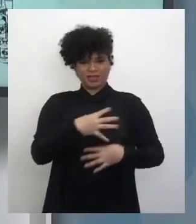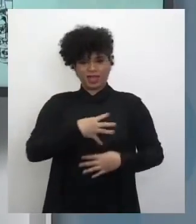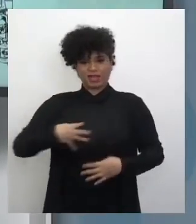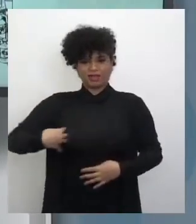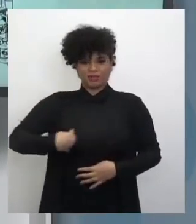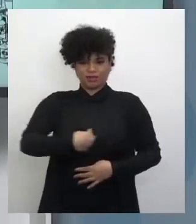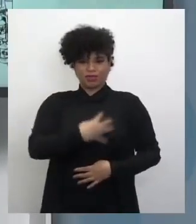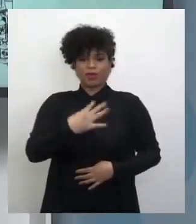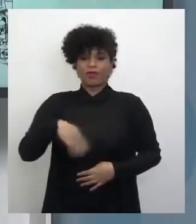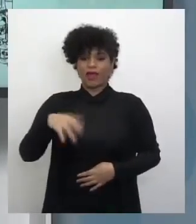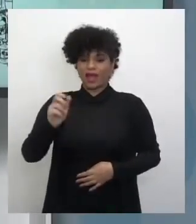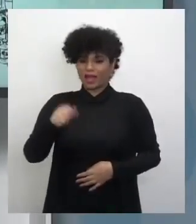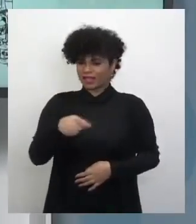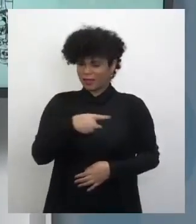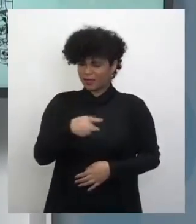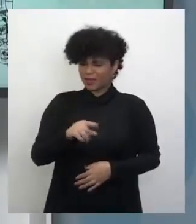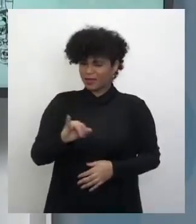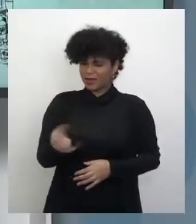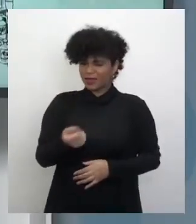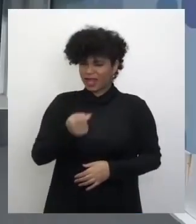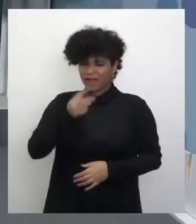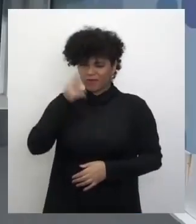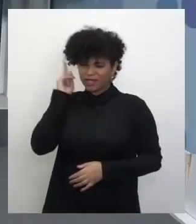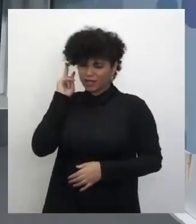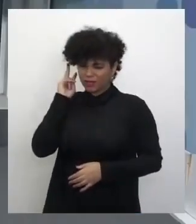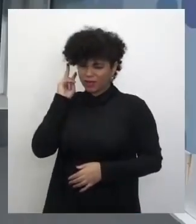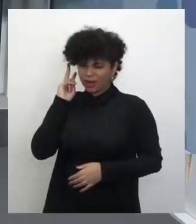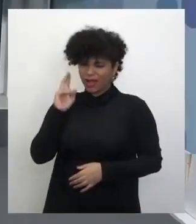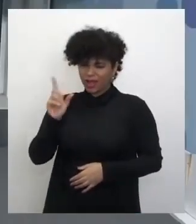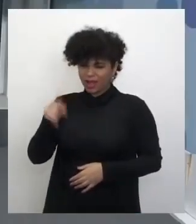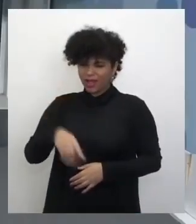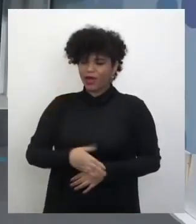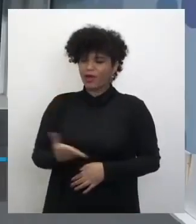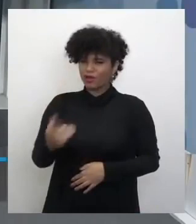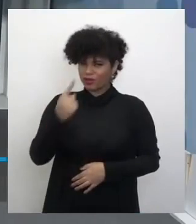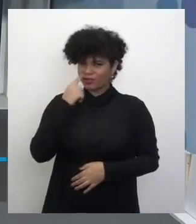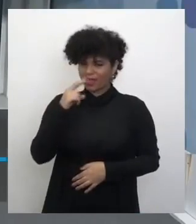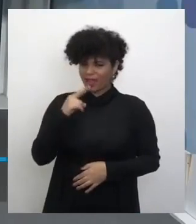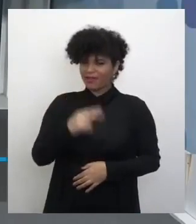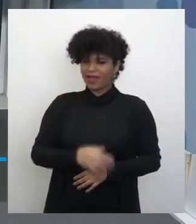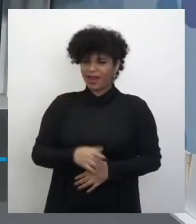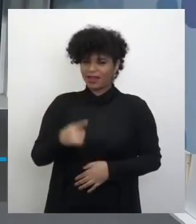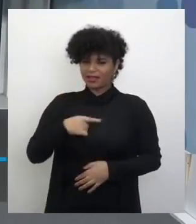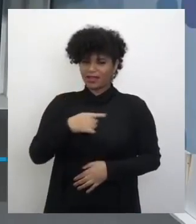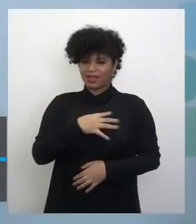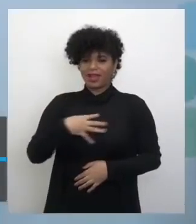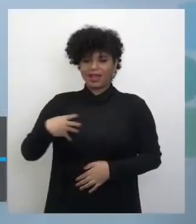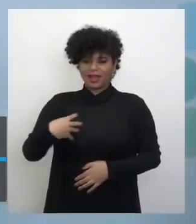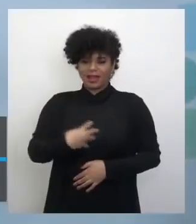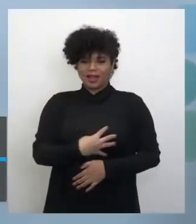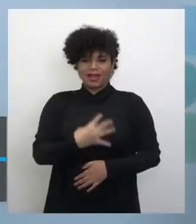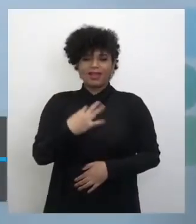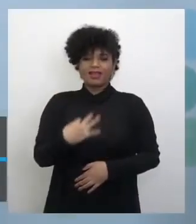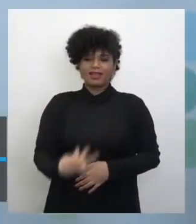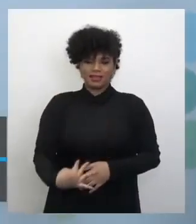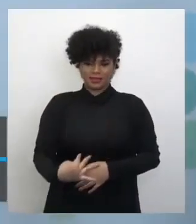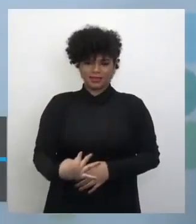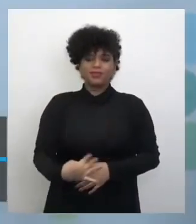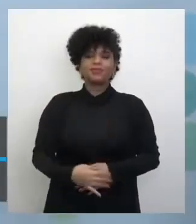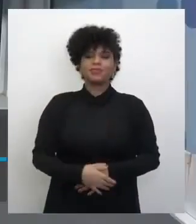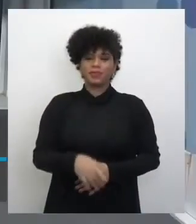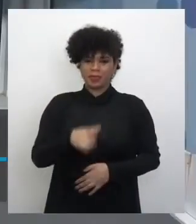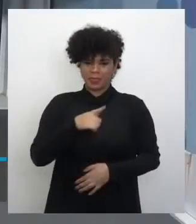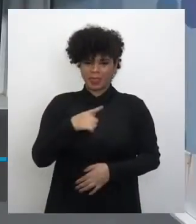boa para fazer vestibular, fica a dica, hein? Você está carregada de elementos hoje, né, Tô Jorge? toda... Chamando a atenção dos elementos toda para ela, né? Tô